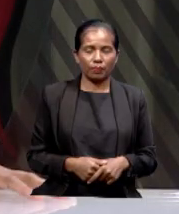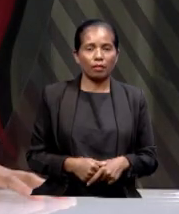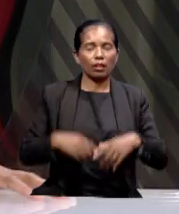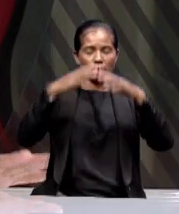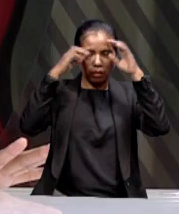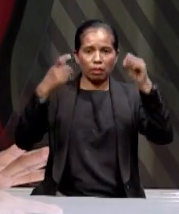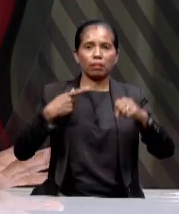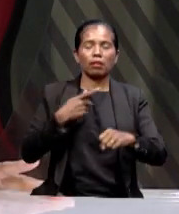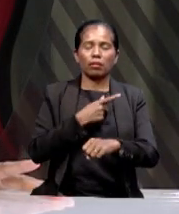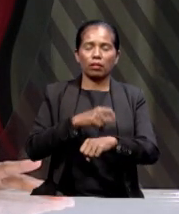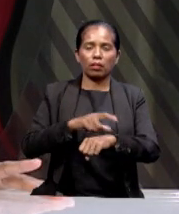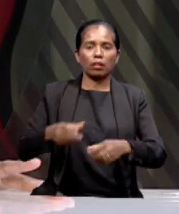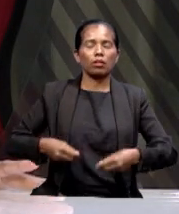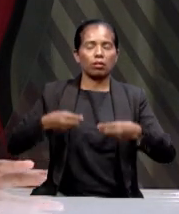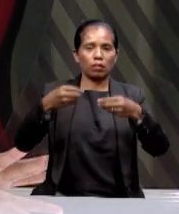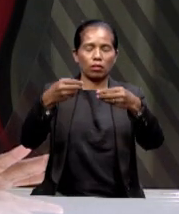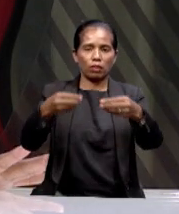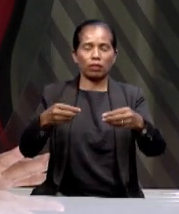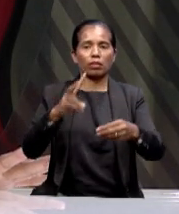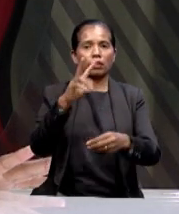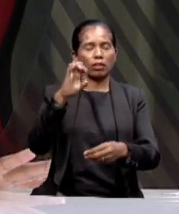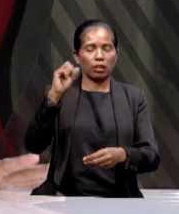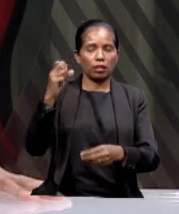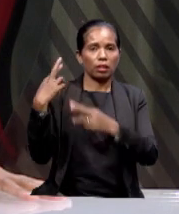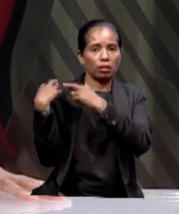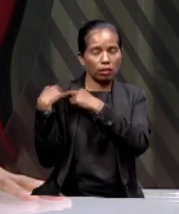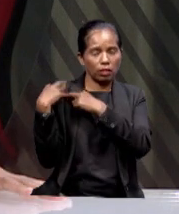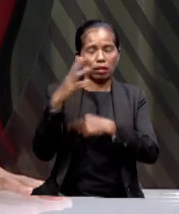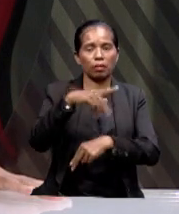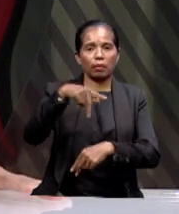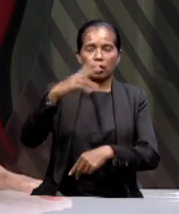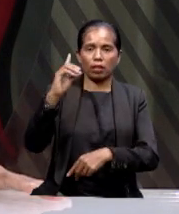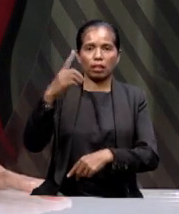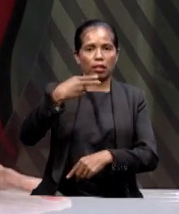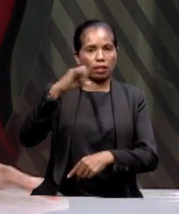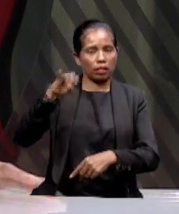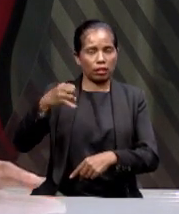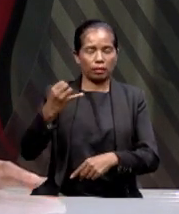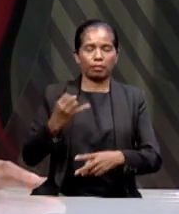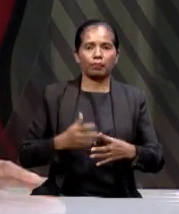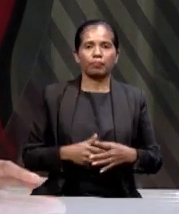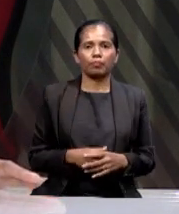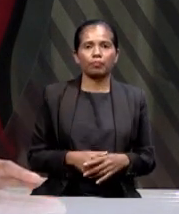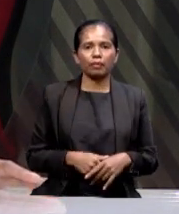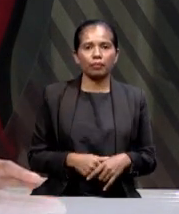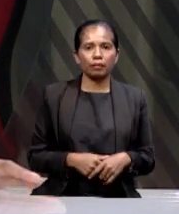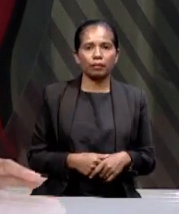Presidente do Parlamento Nacional foi posse para Virgílio Guterres no dar provedor de direitos humanos na justiça.